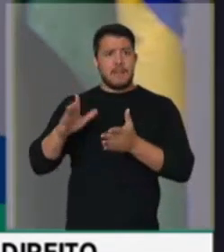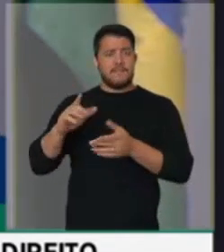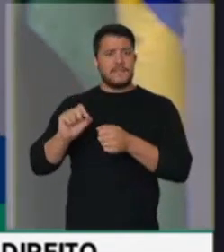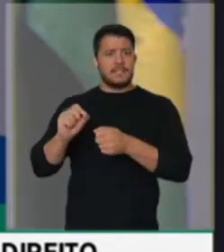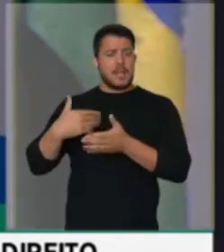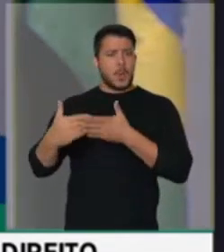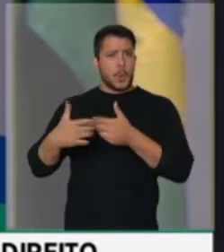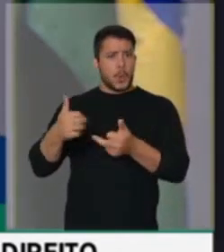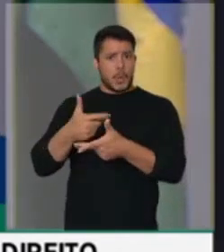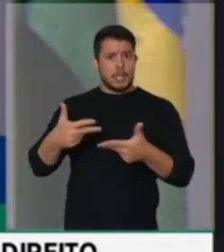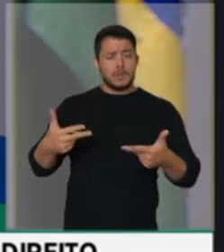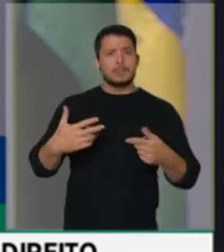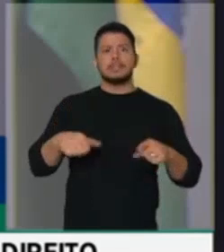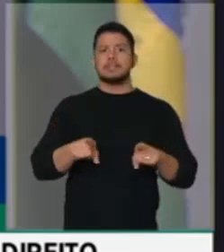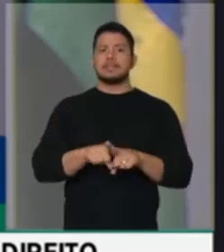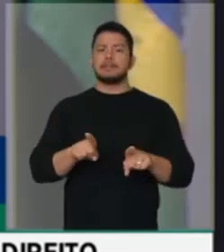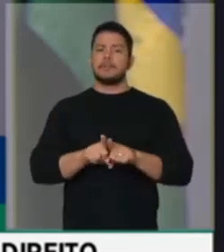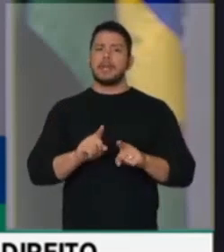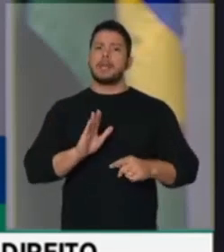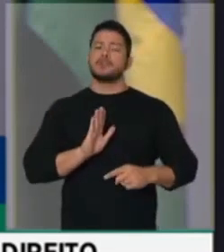legalizar as ações